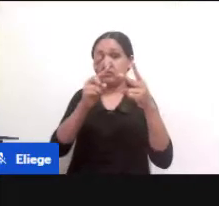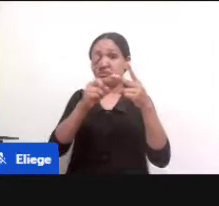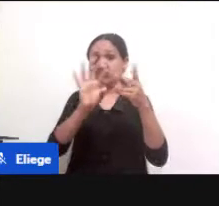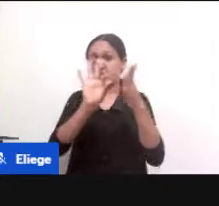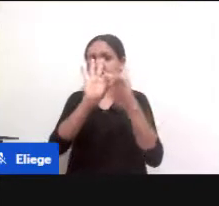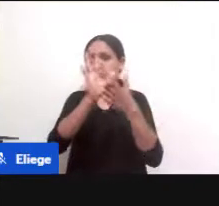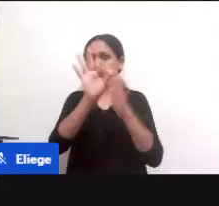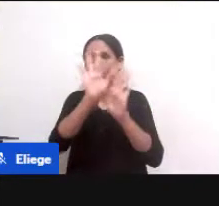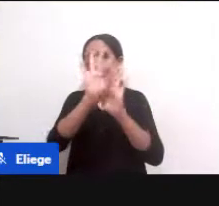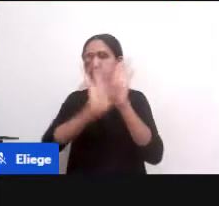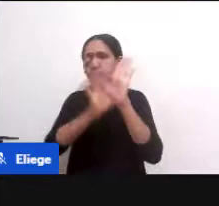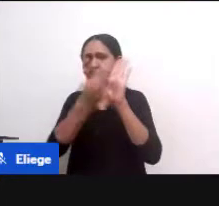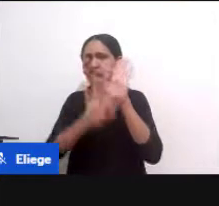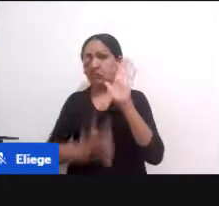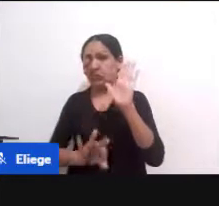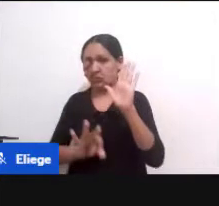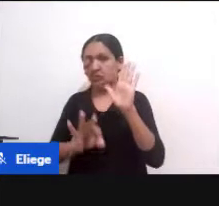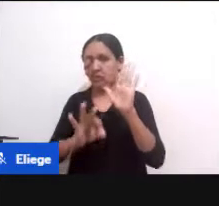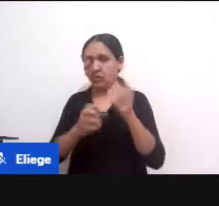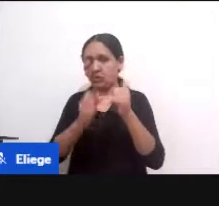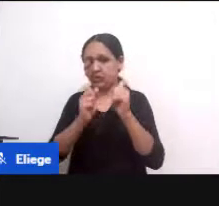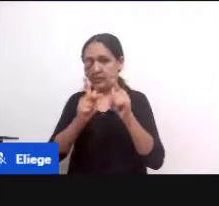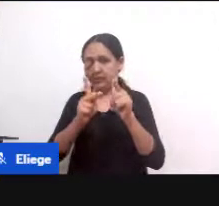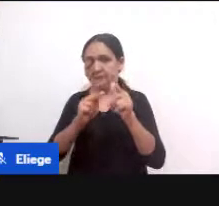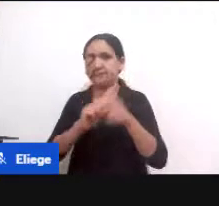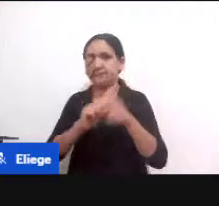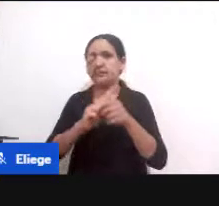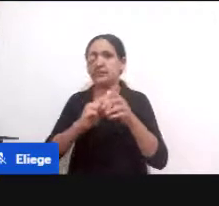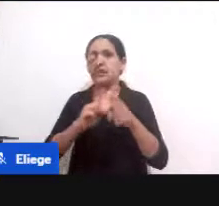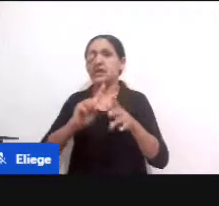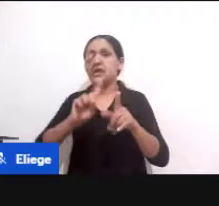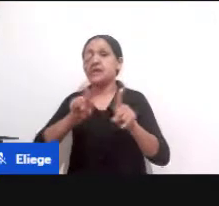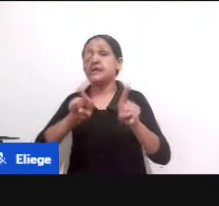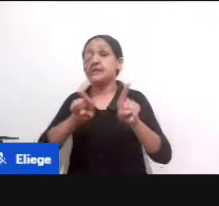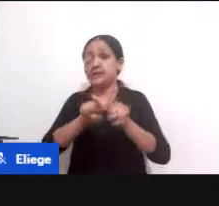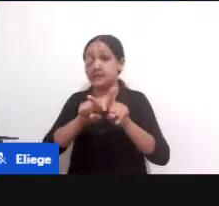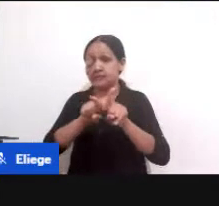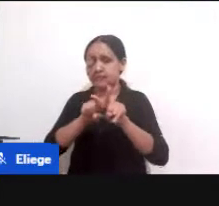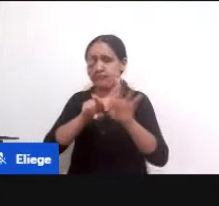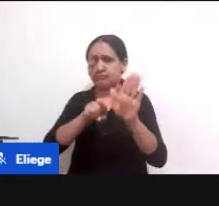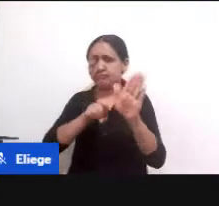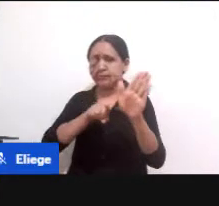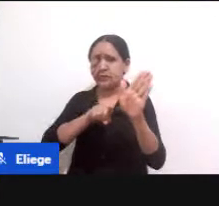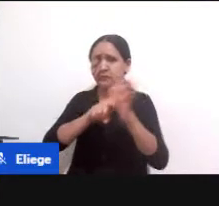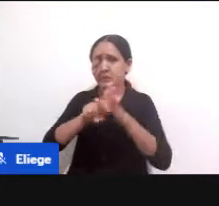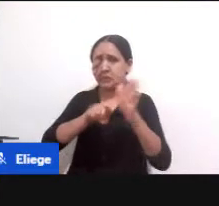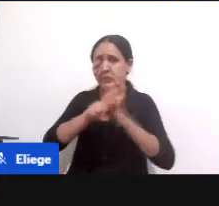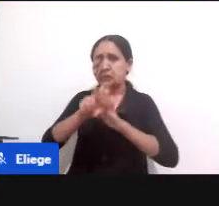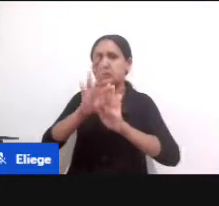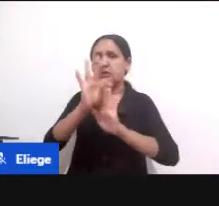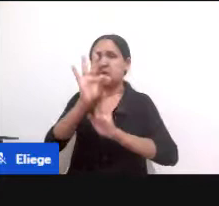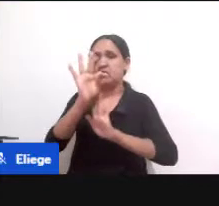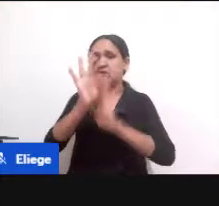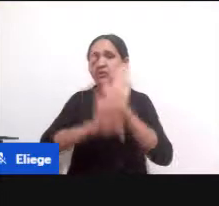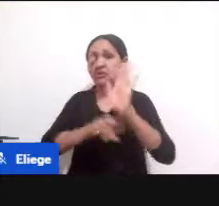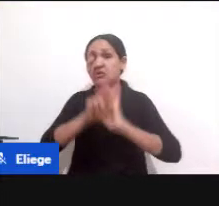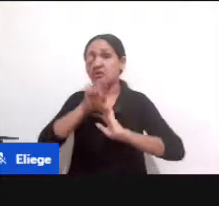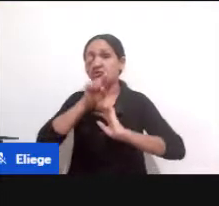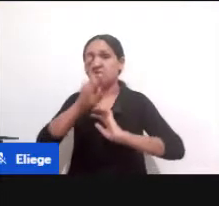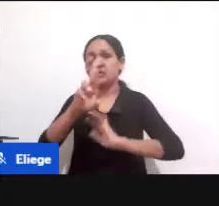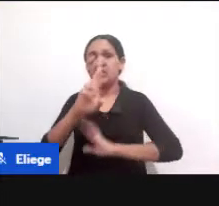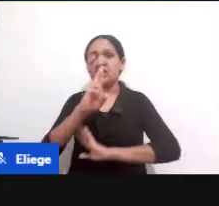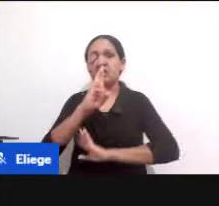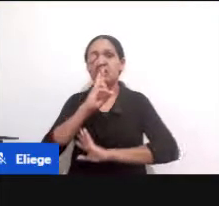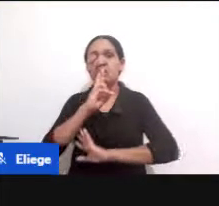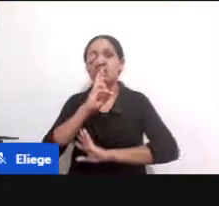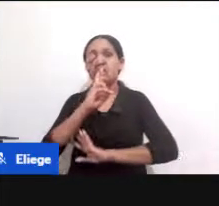o texto completo, tá? E um questionário sobre o texto, que você vai responder no Google Forms e